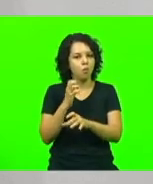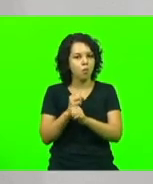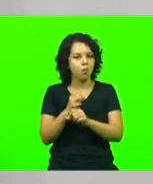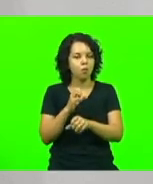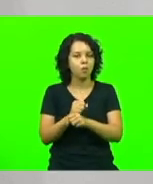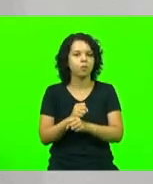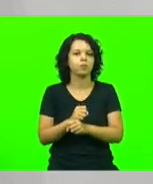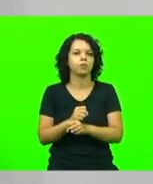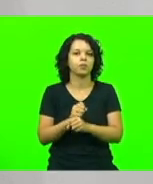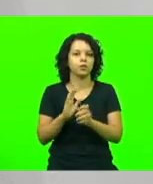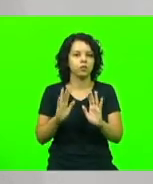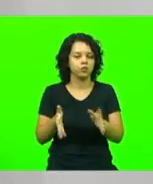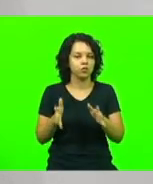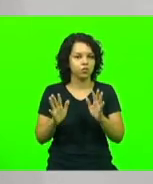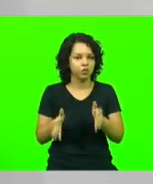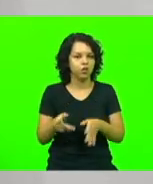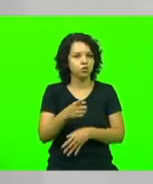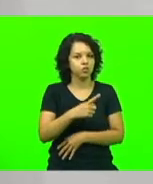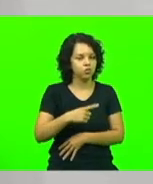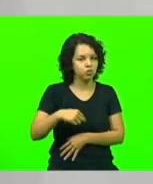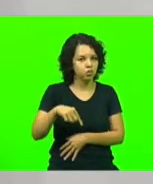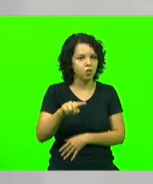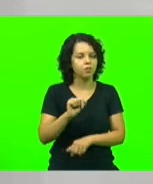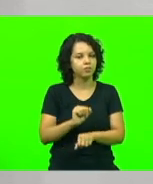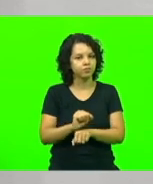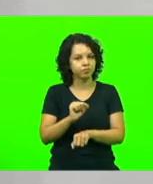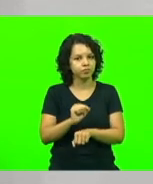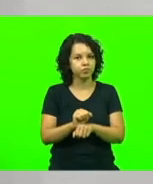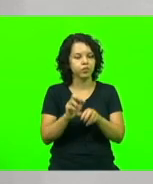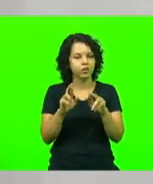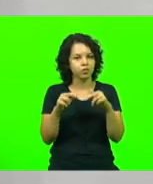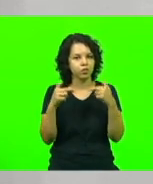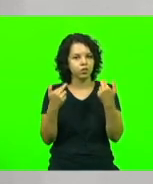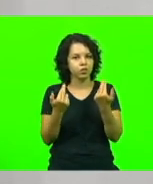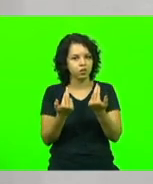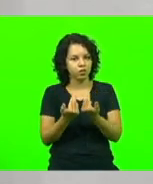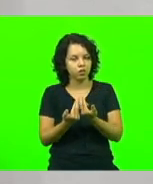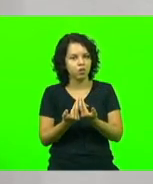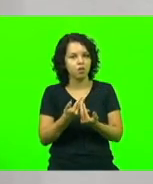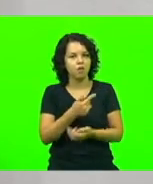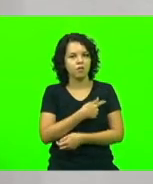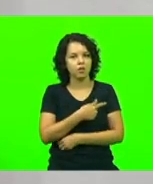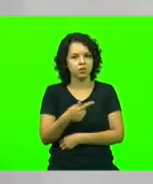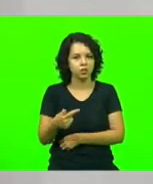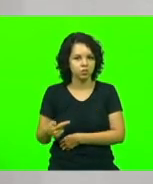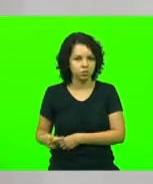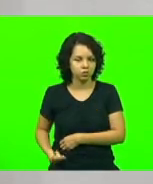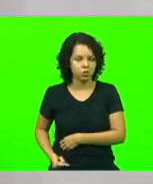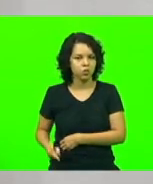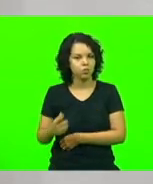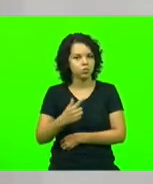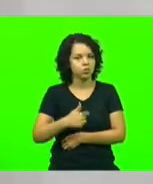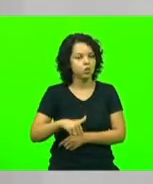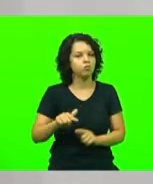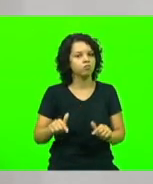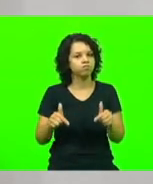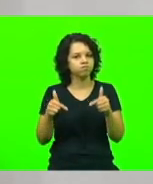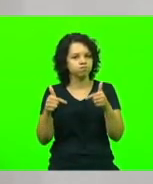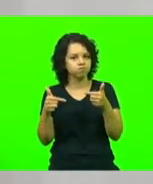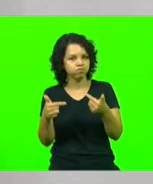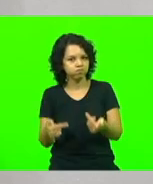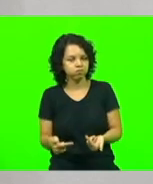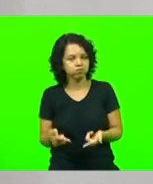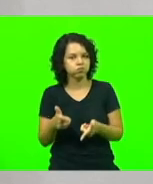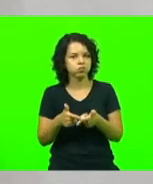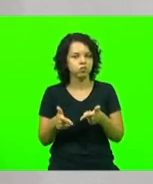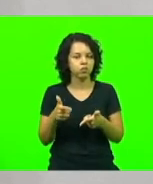e nós estamos aguardando uma reunião com o governador para que a gente possa enfrentar o dilema, né,